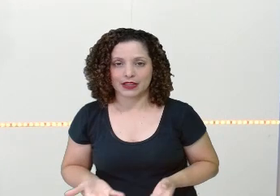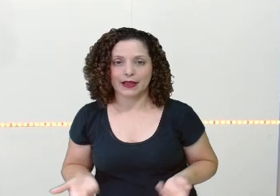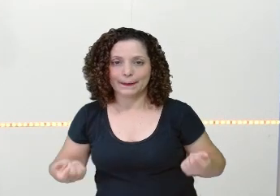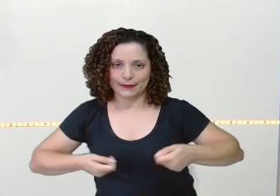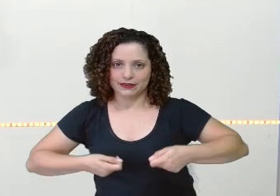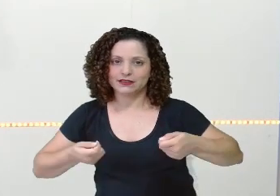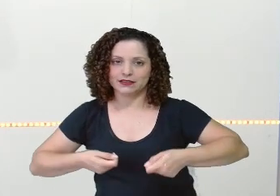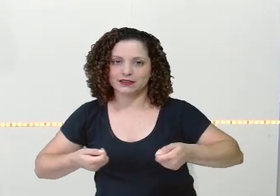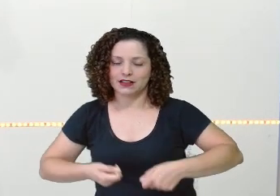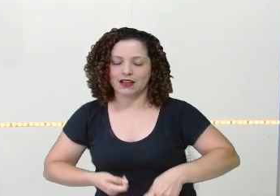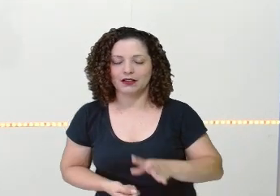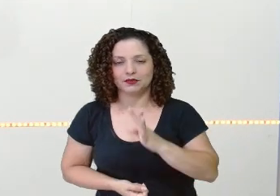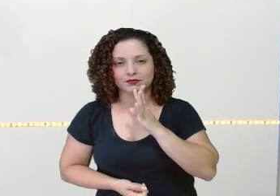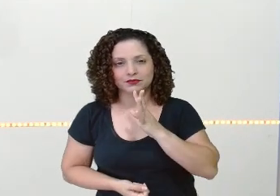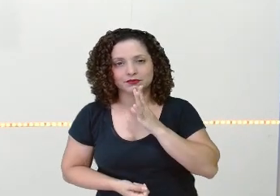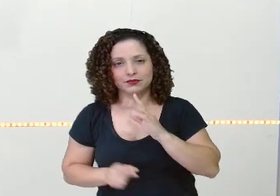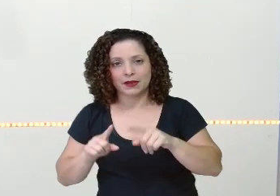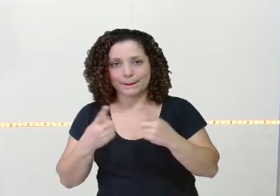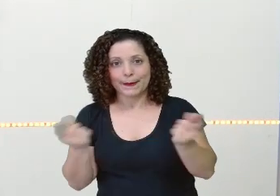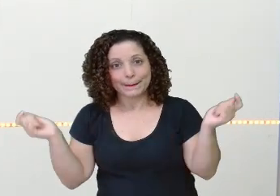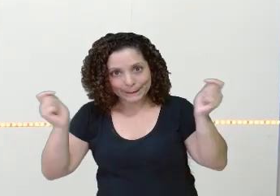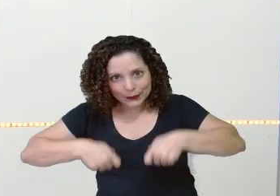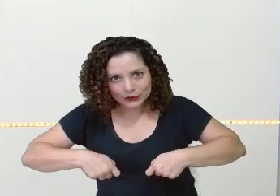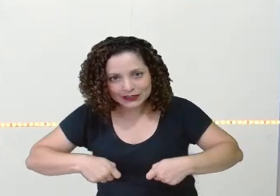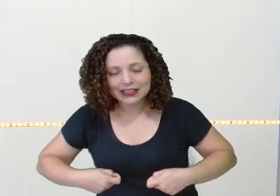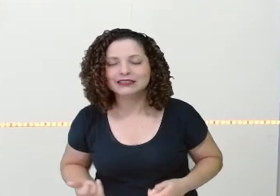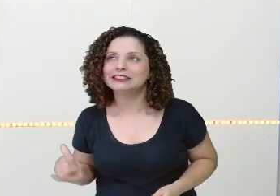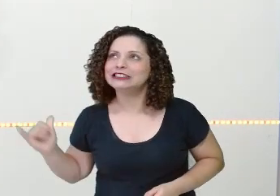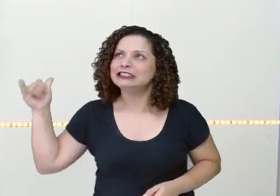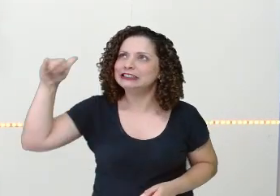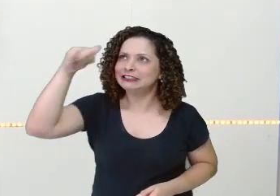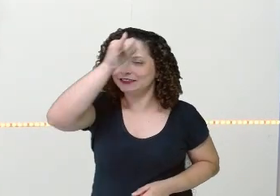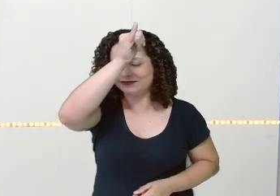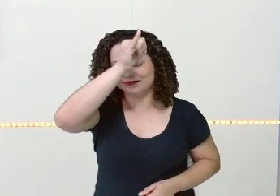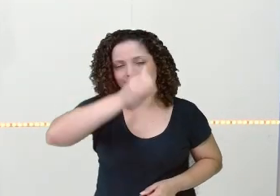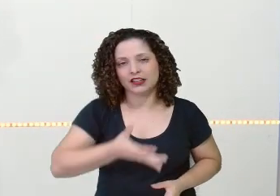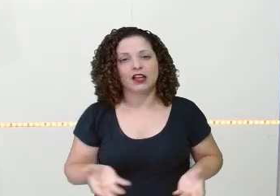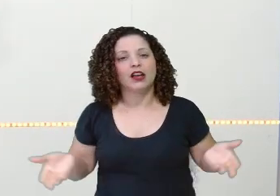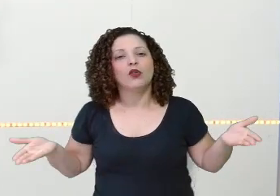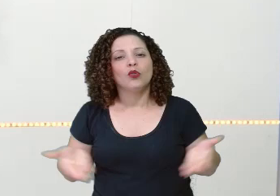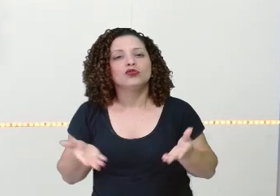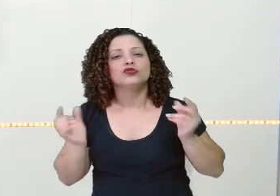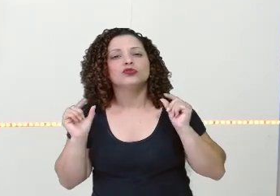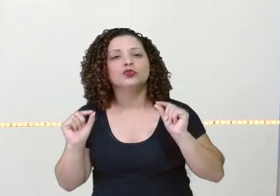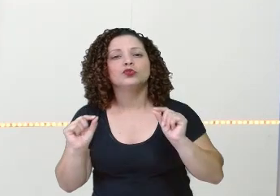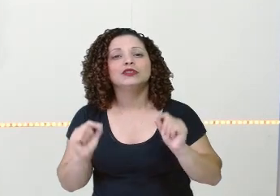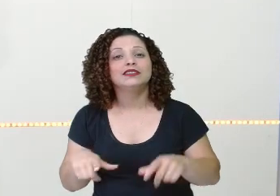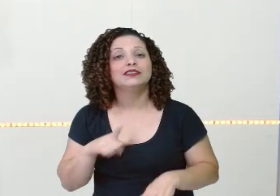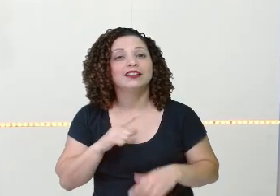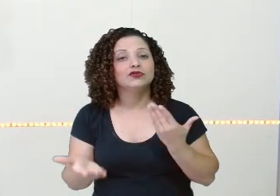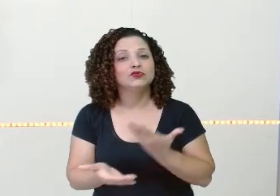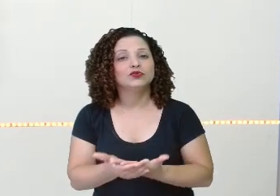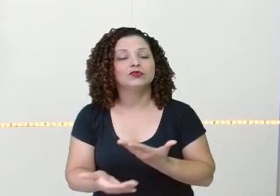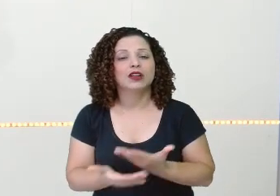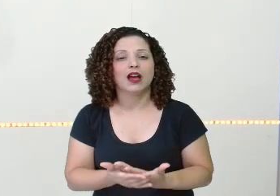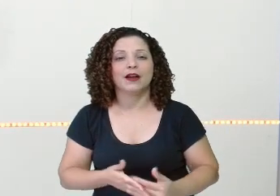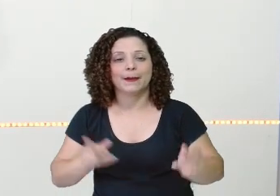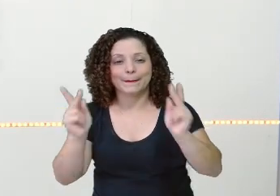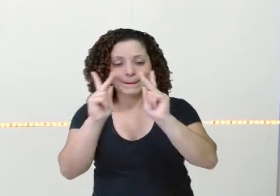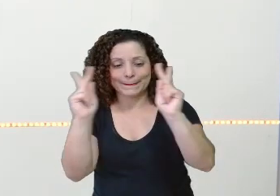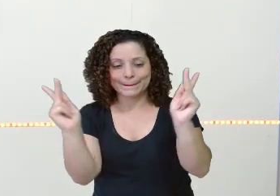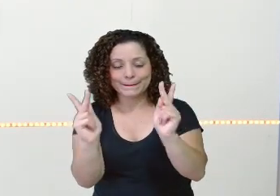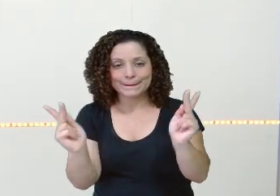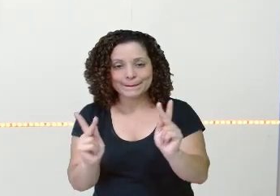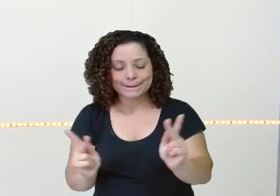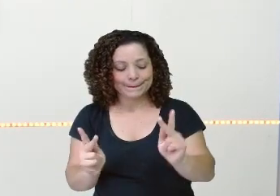astronauta. Mas se a gente pudesse, a gente ia ter que estudar assim mesmo. Como nós temos hoje os mapas, né, o estudo dos mapas, eles